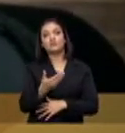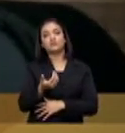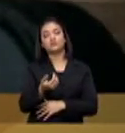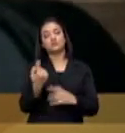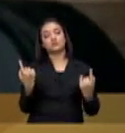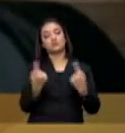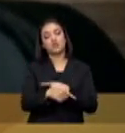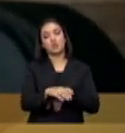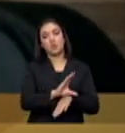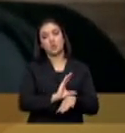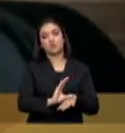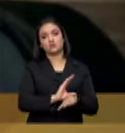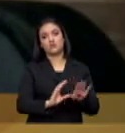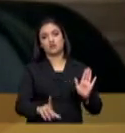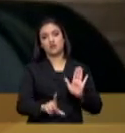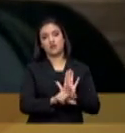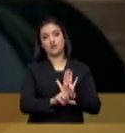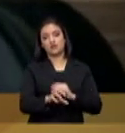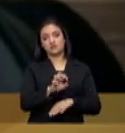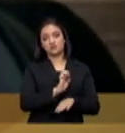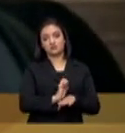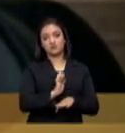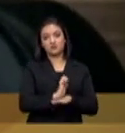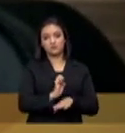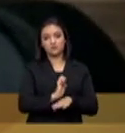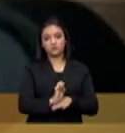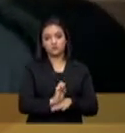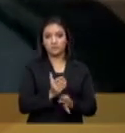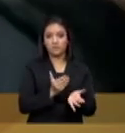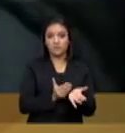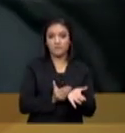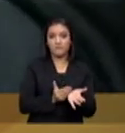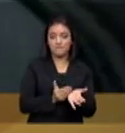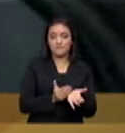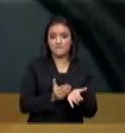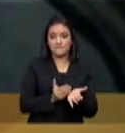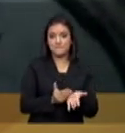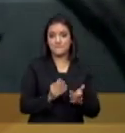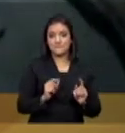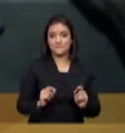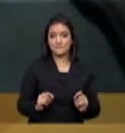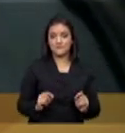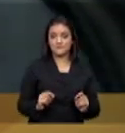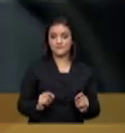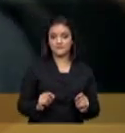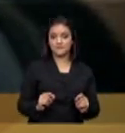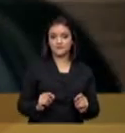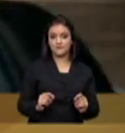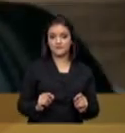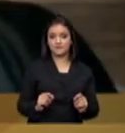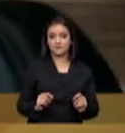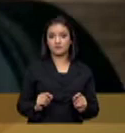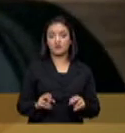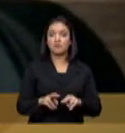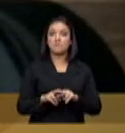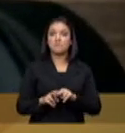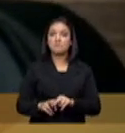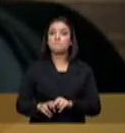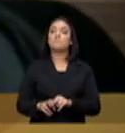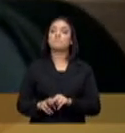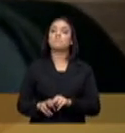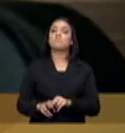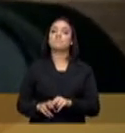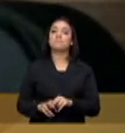inconstitucionalidade da lei estadual, principiando pelas alegações das partes e dos amici